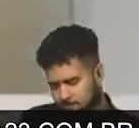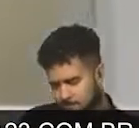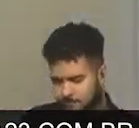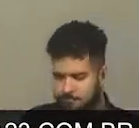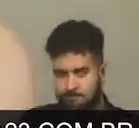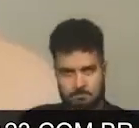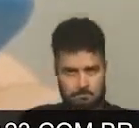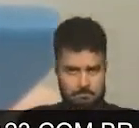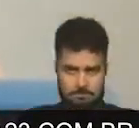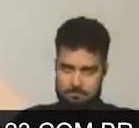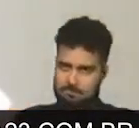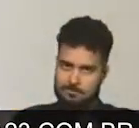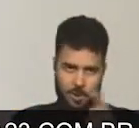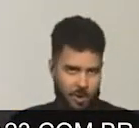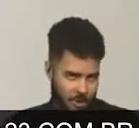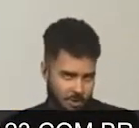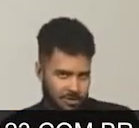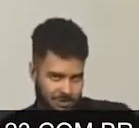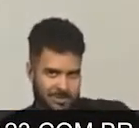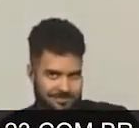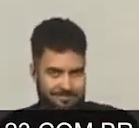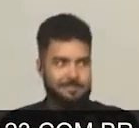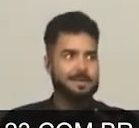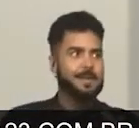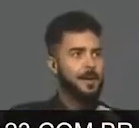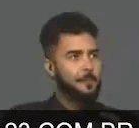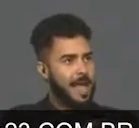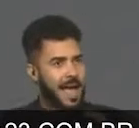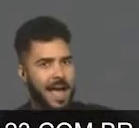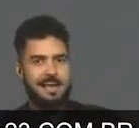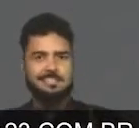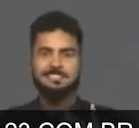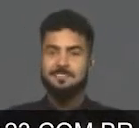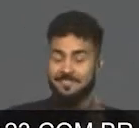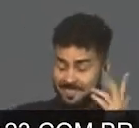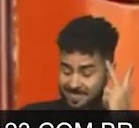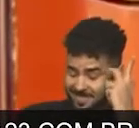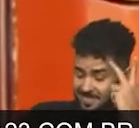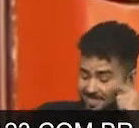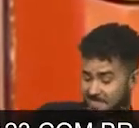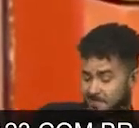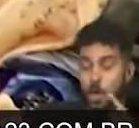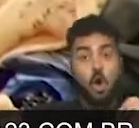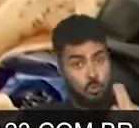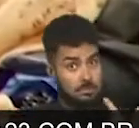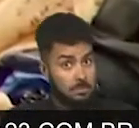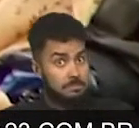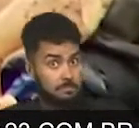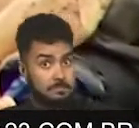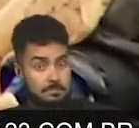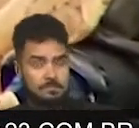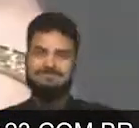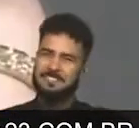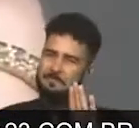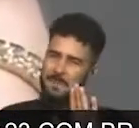item indispensável hoje em dia, seja para comunicação, entretenimento ou até trabalho. Mas